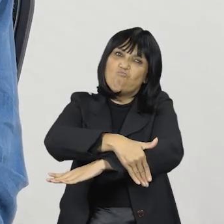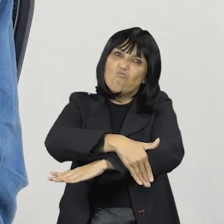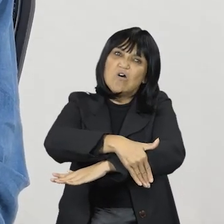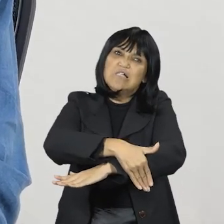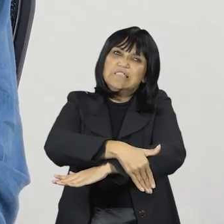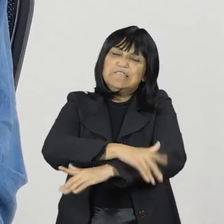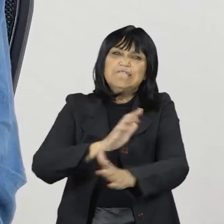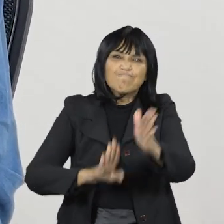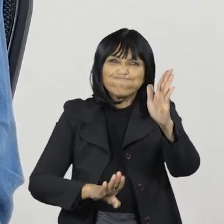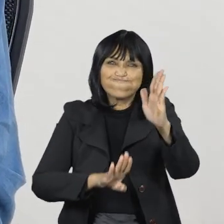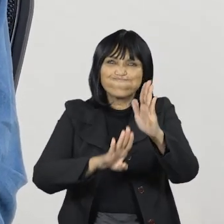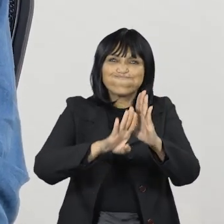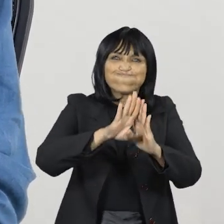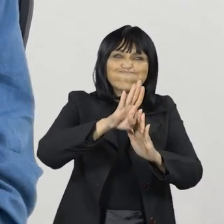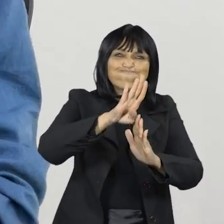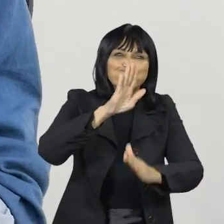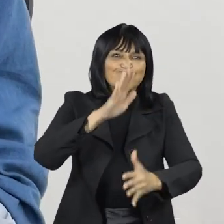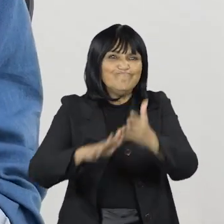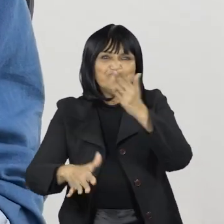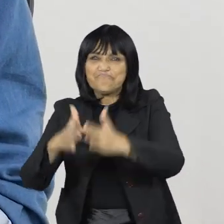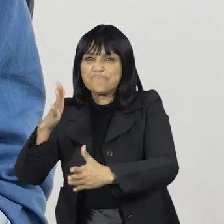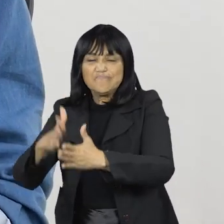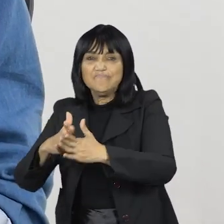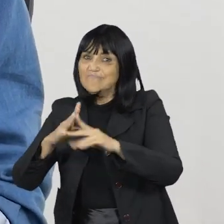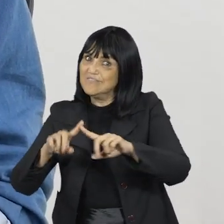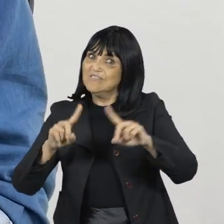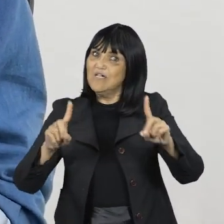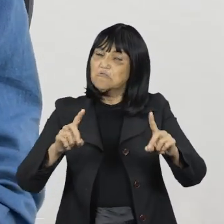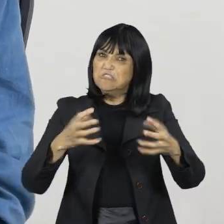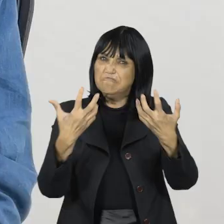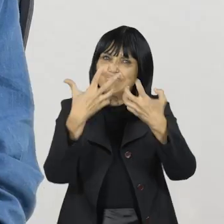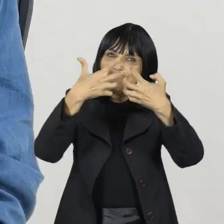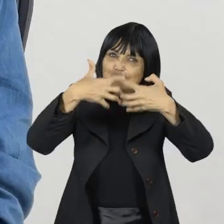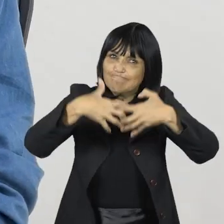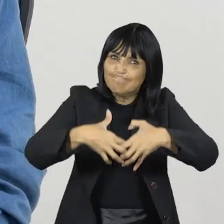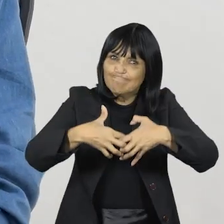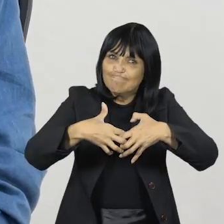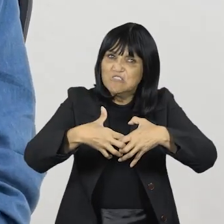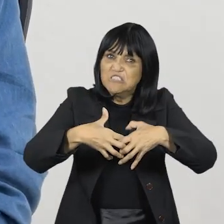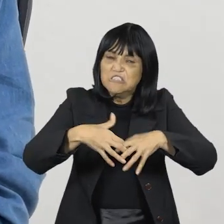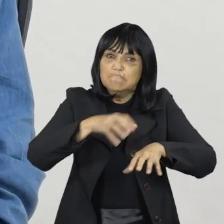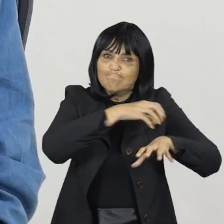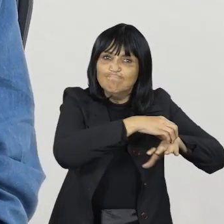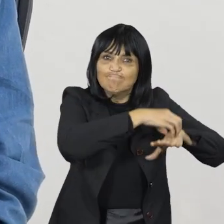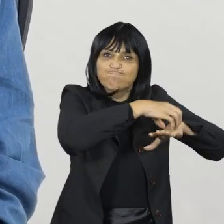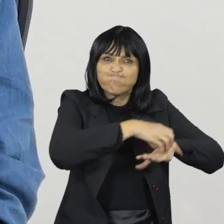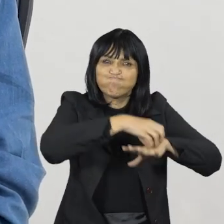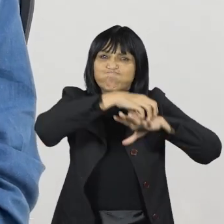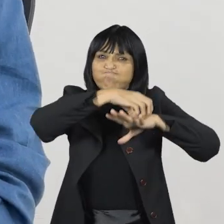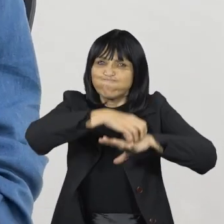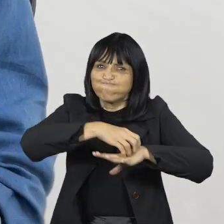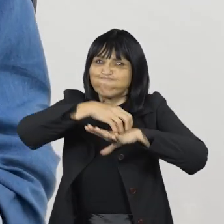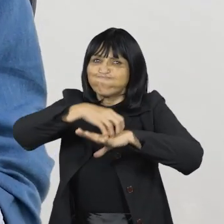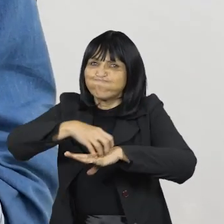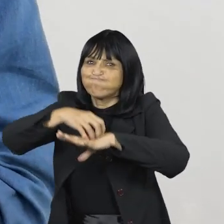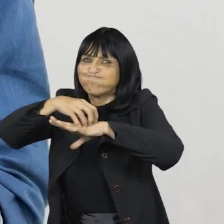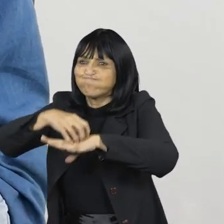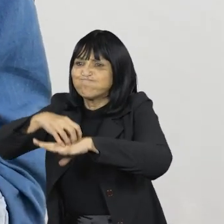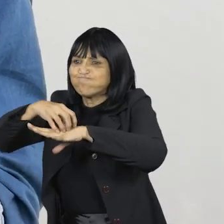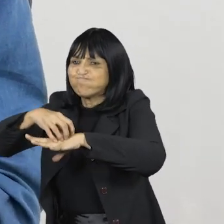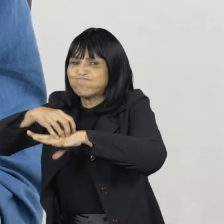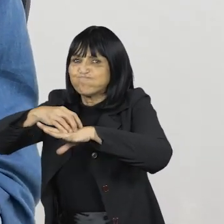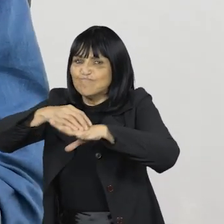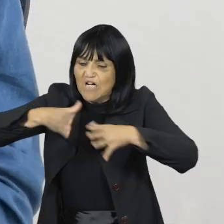forma exponencial. Então, na medida que os caminhões trafegarem com excesso de peso, a vida útil,